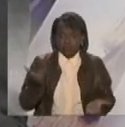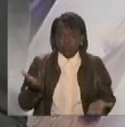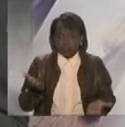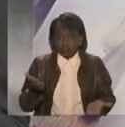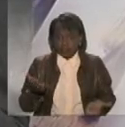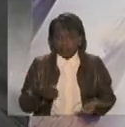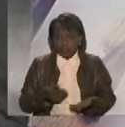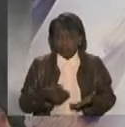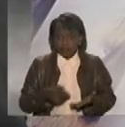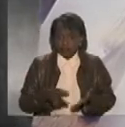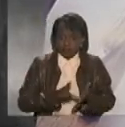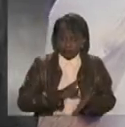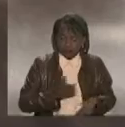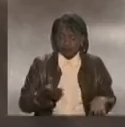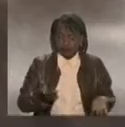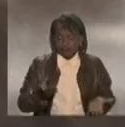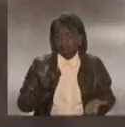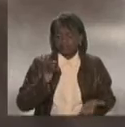mais cedo?